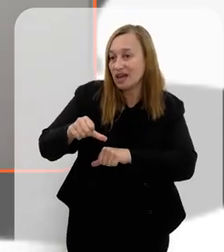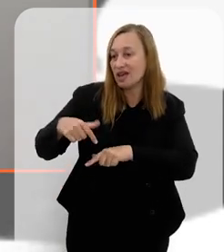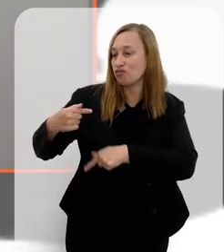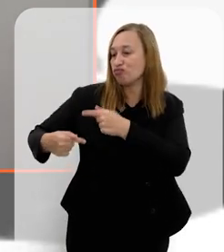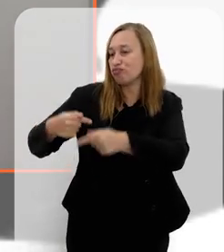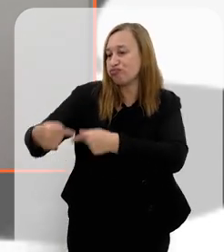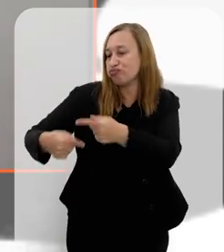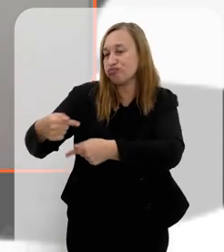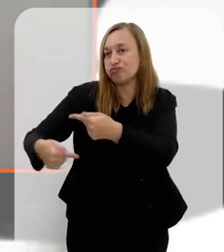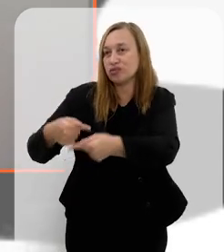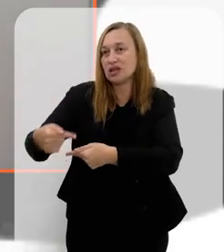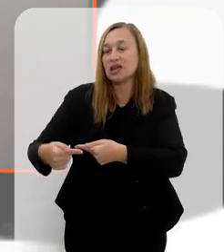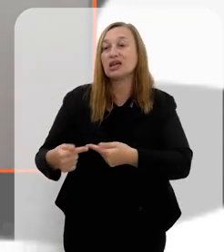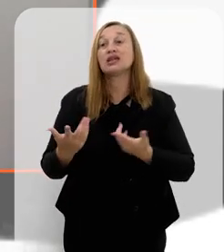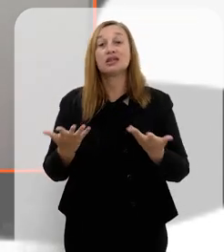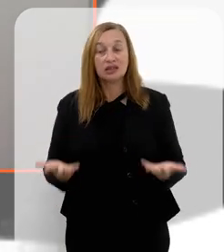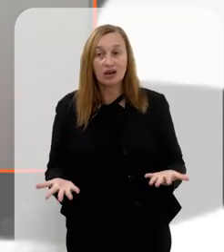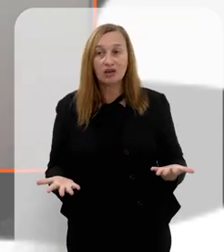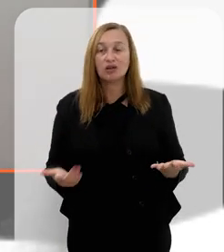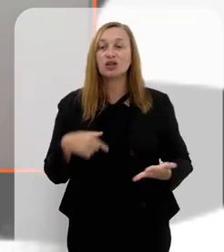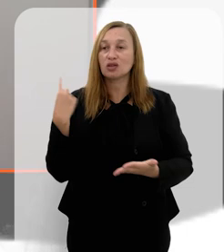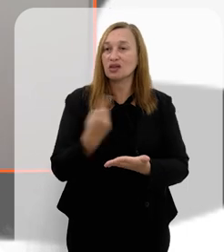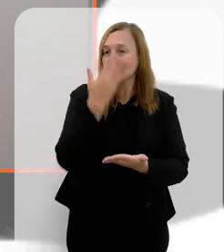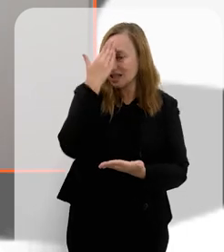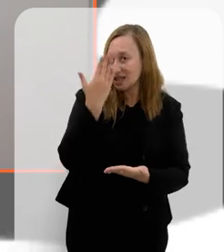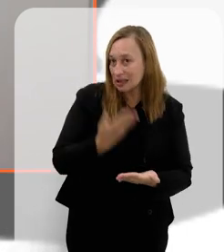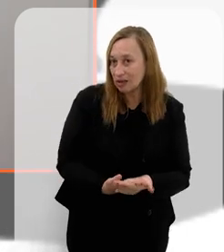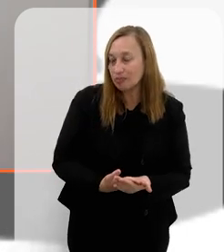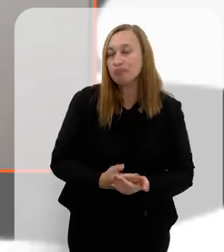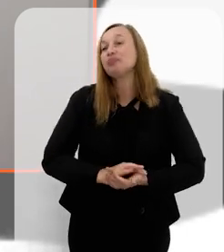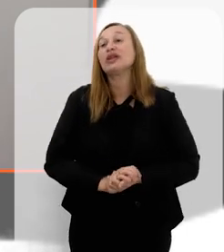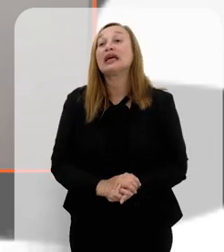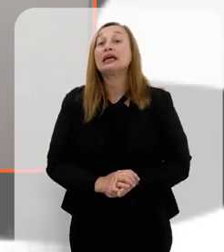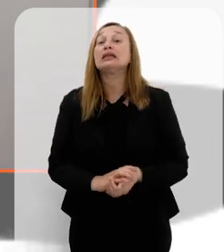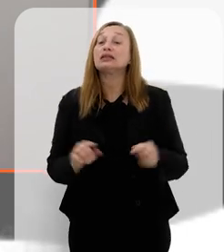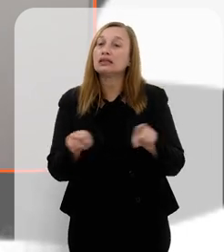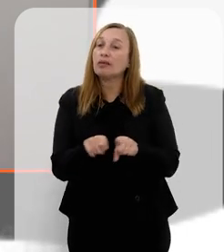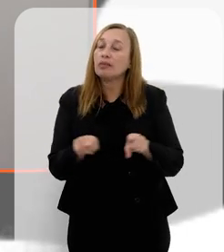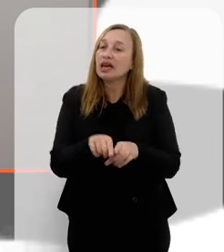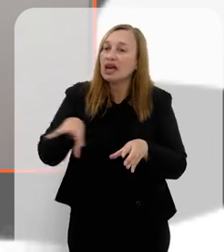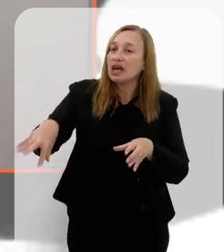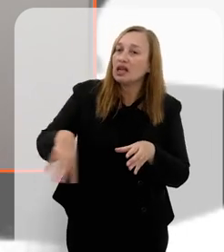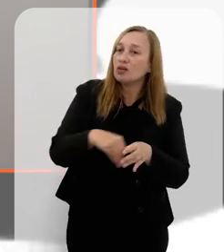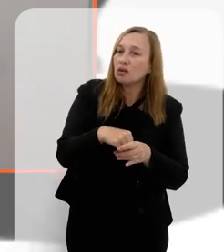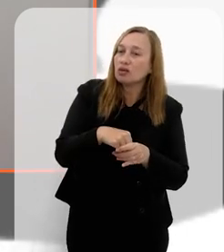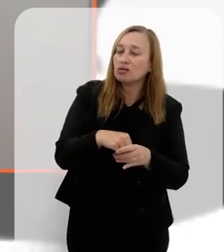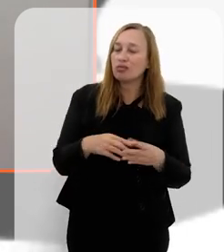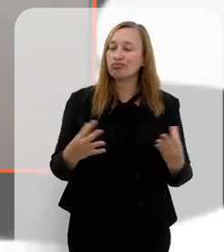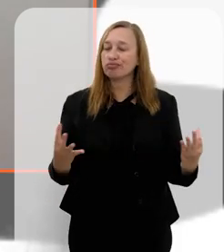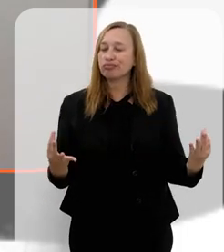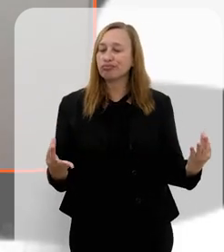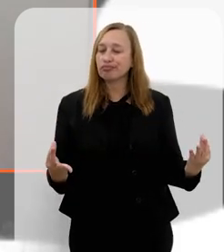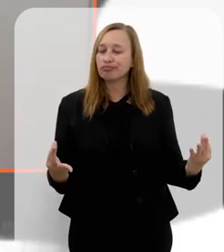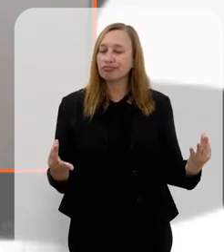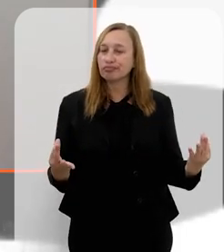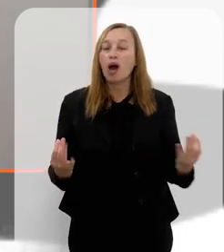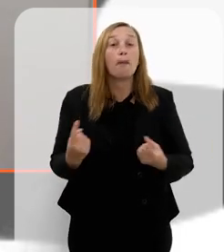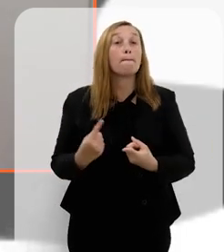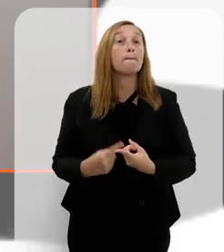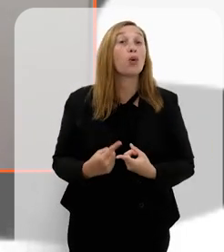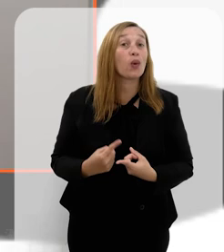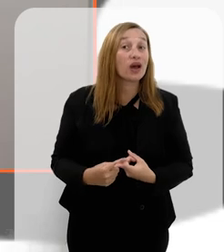geração. E foi nisso que a gente apostou e que a gente acredita. E ele também introduziu a